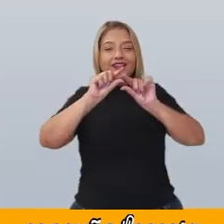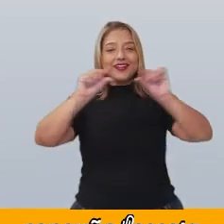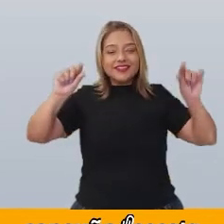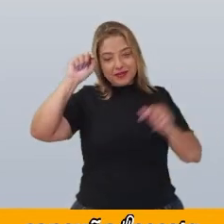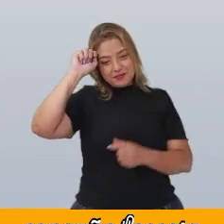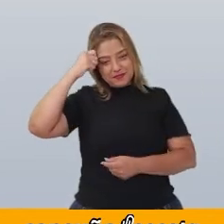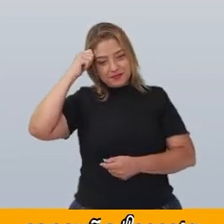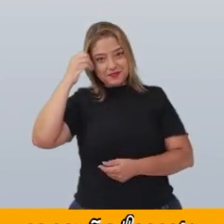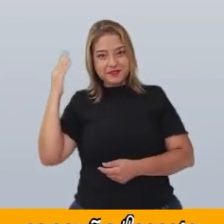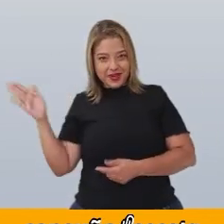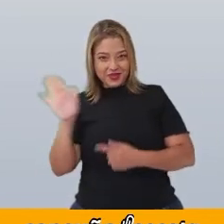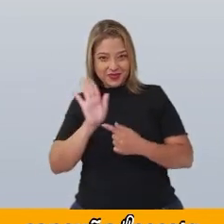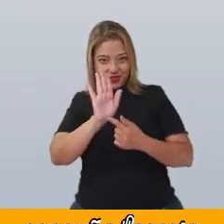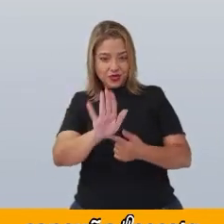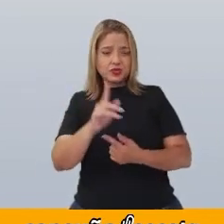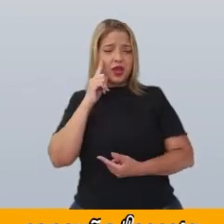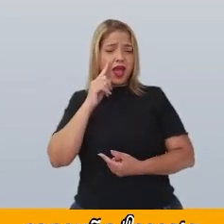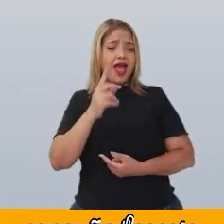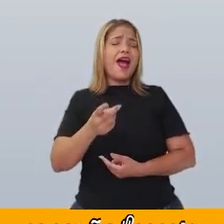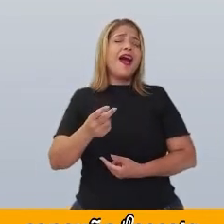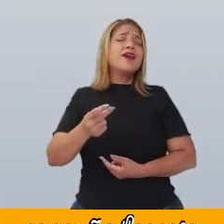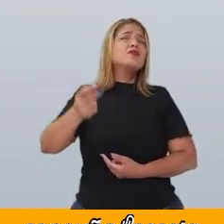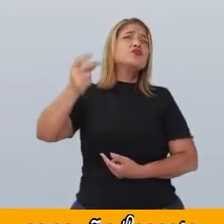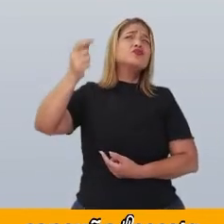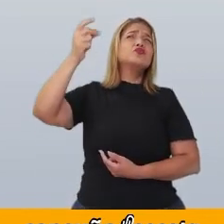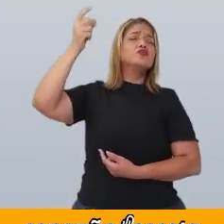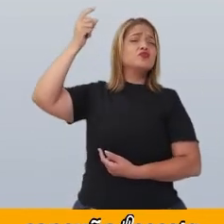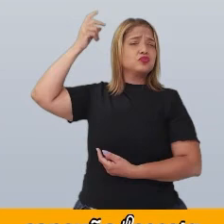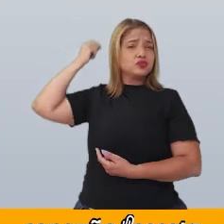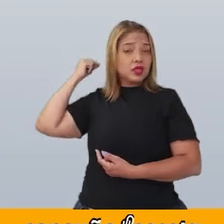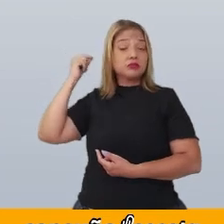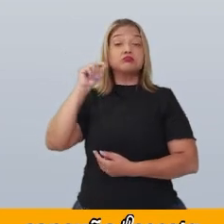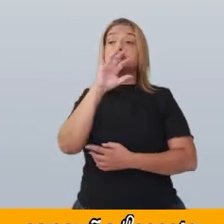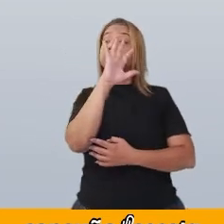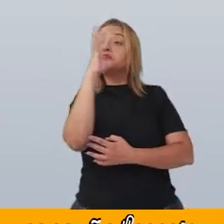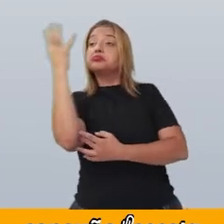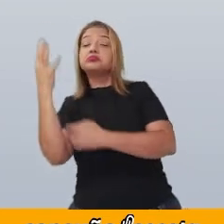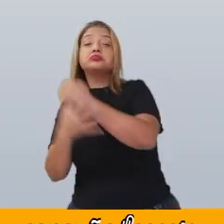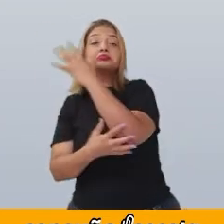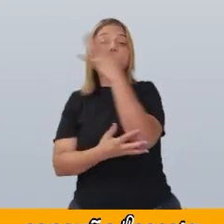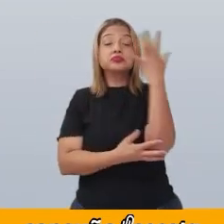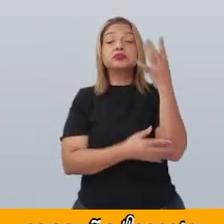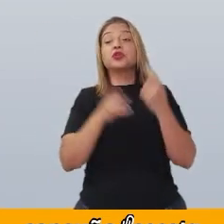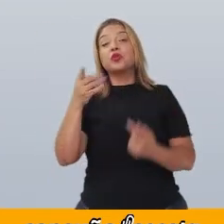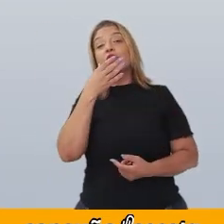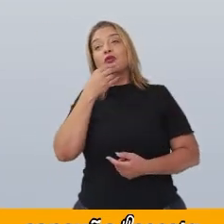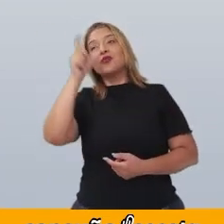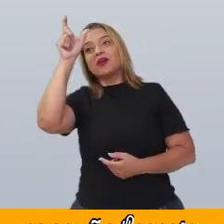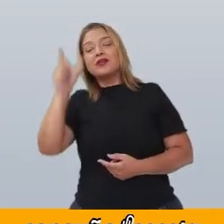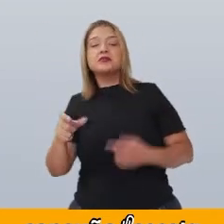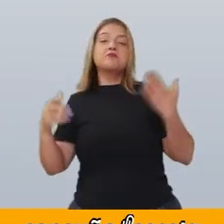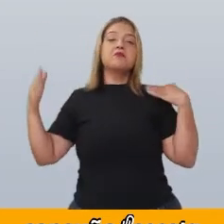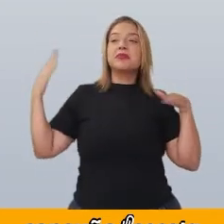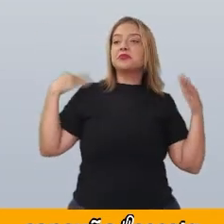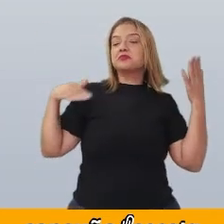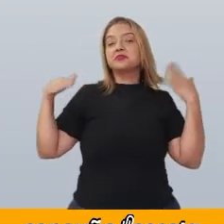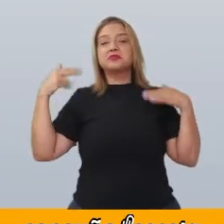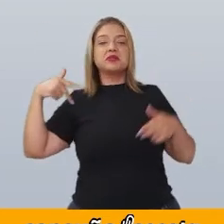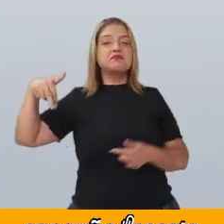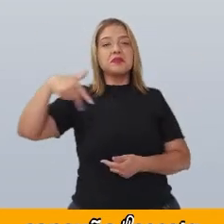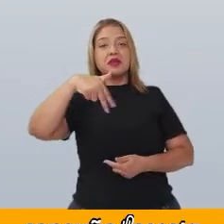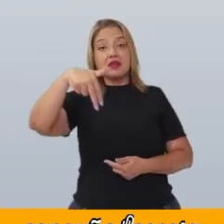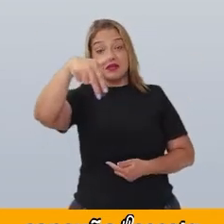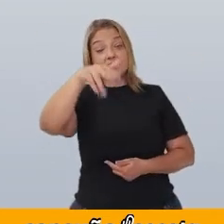há muito tempo, na floresta, passeava Narciso. Então, o termo há muito tempo quer dizer que